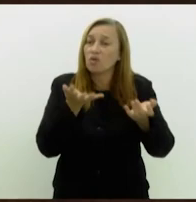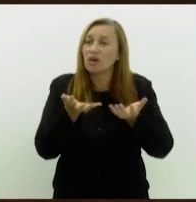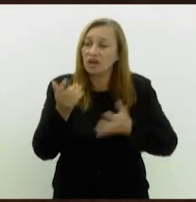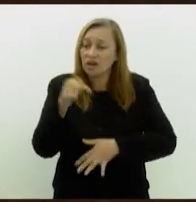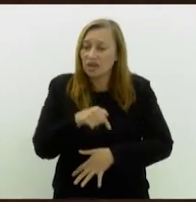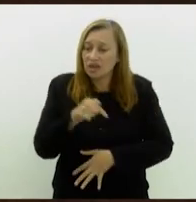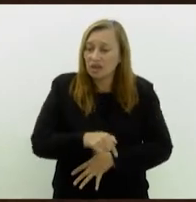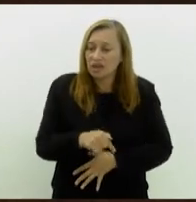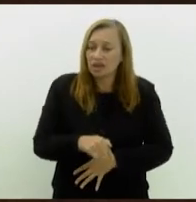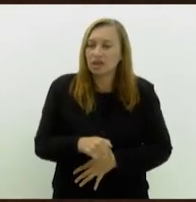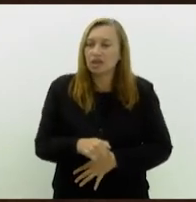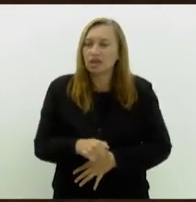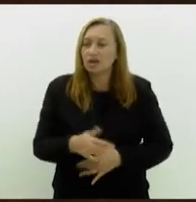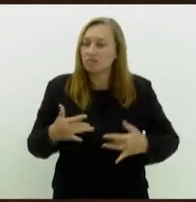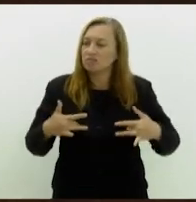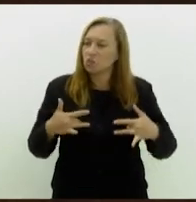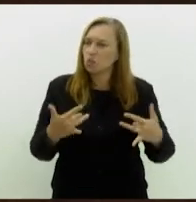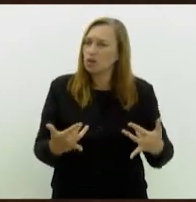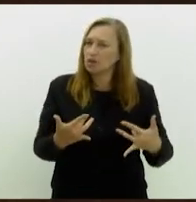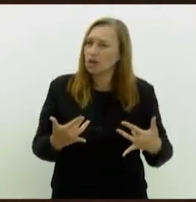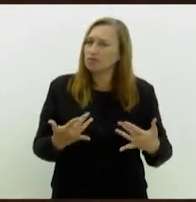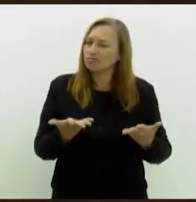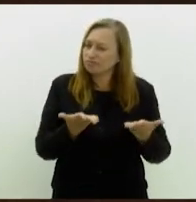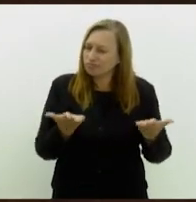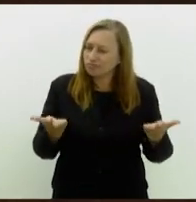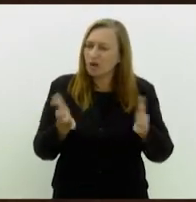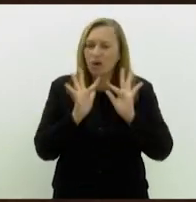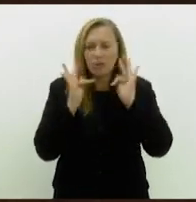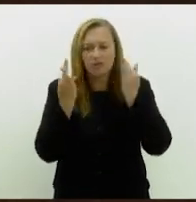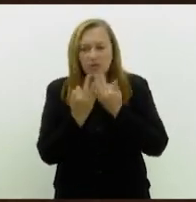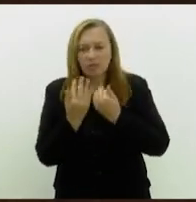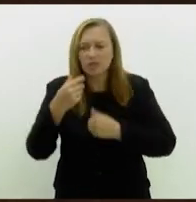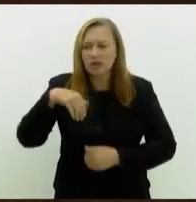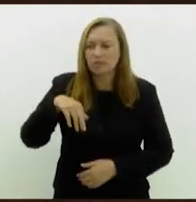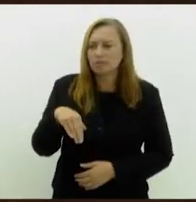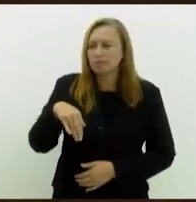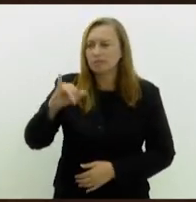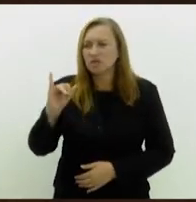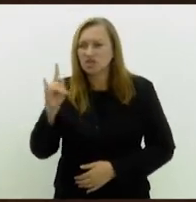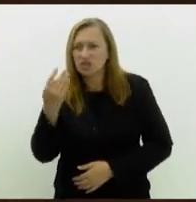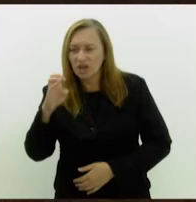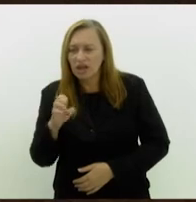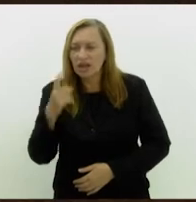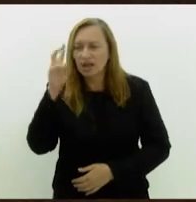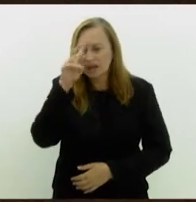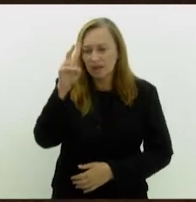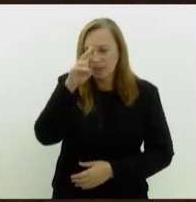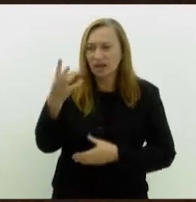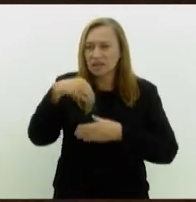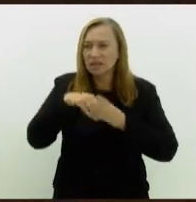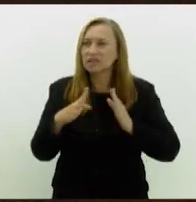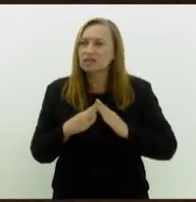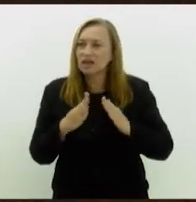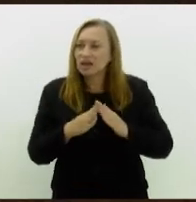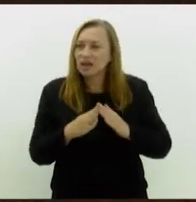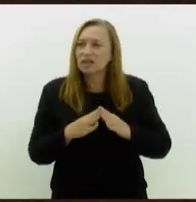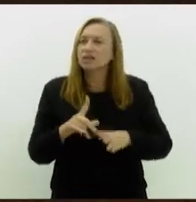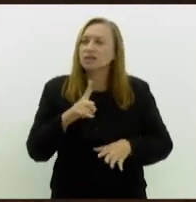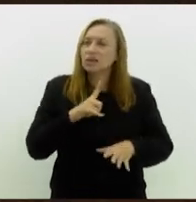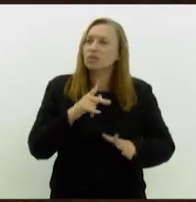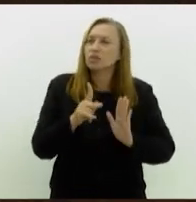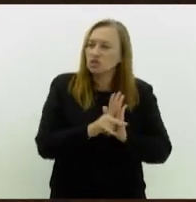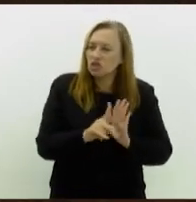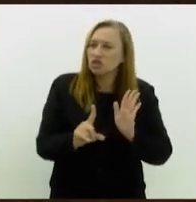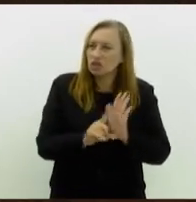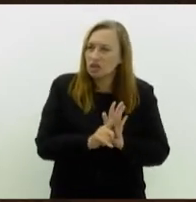deixar expressa a minha solidariedade pra família da Michele e lembrar que dentro dessa casa aqui tramitam projetos de